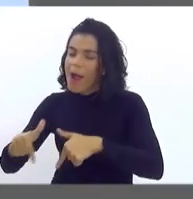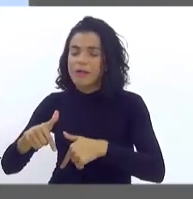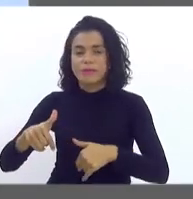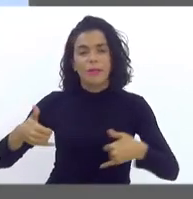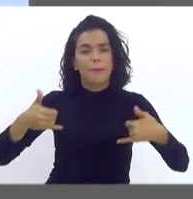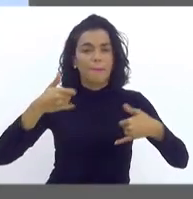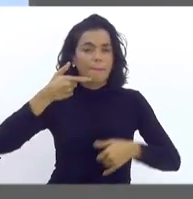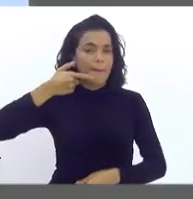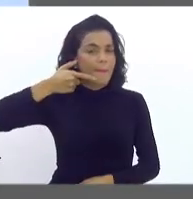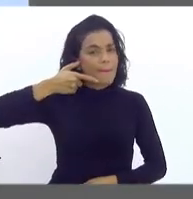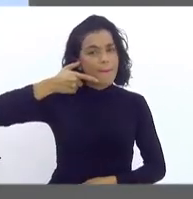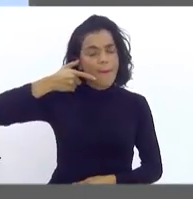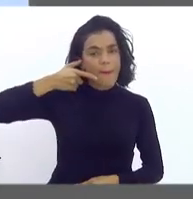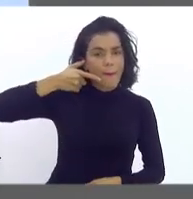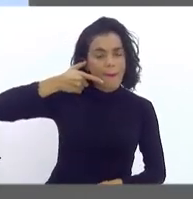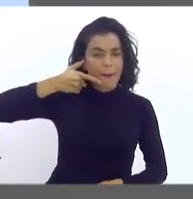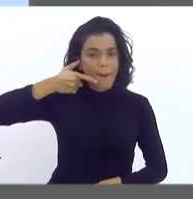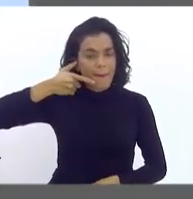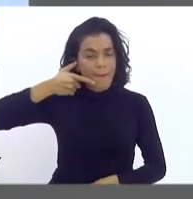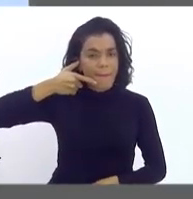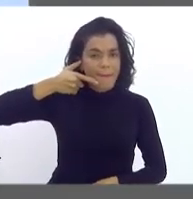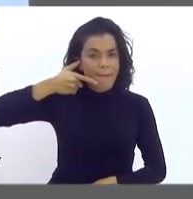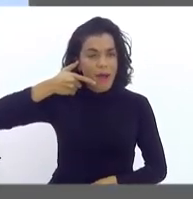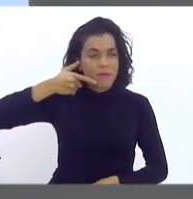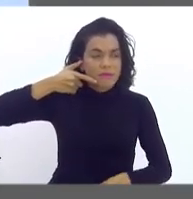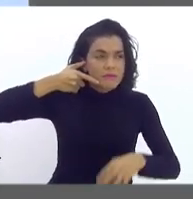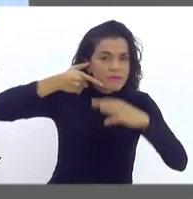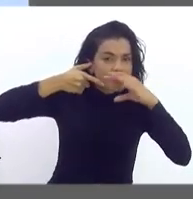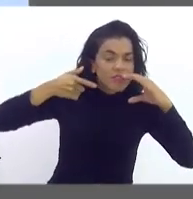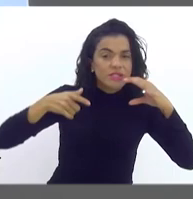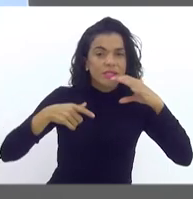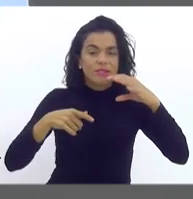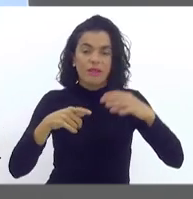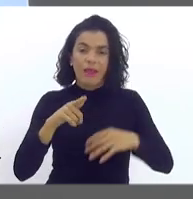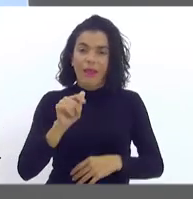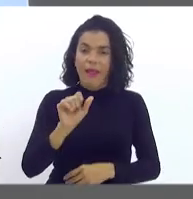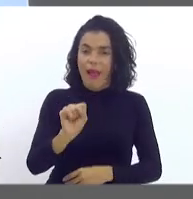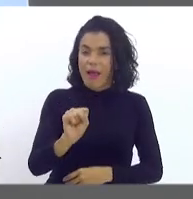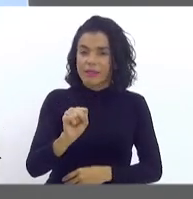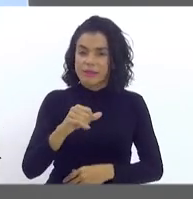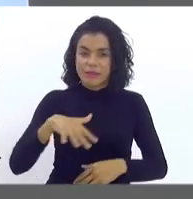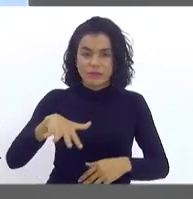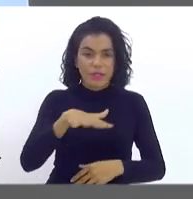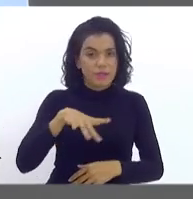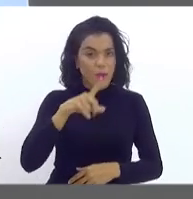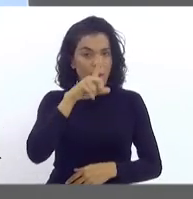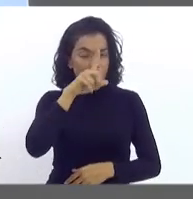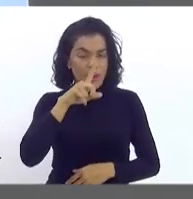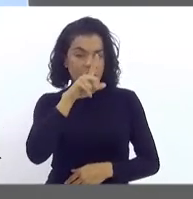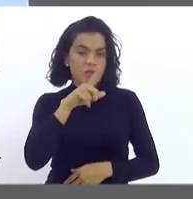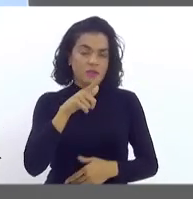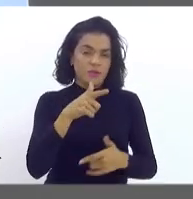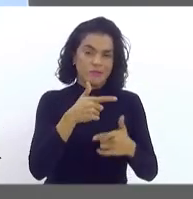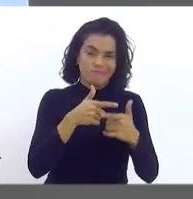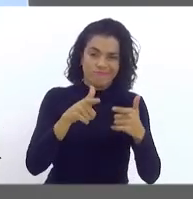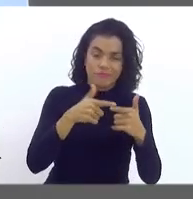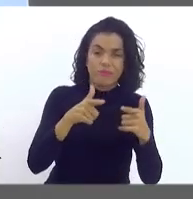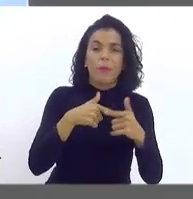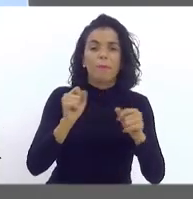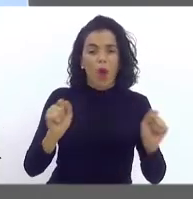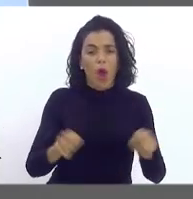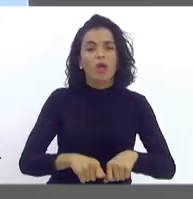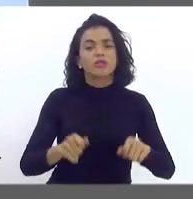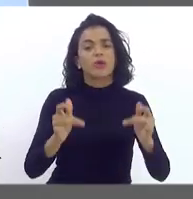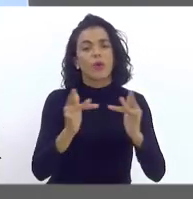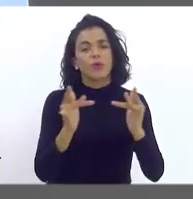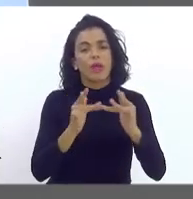telefônico, porque quando o cliente ele recebe, sente um cheiro de gás ou tem qualquer situação irregular dentro da sua instalação, ela pode entrar em contato